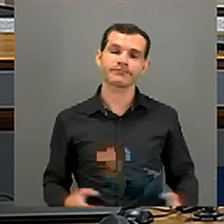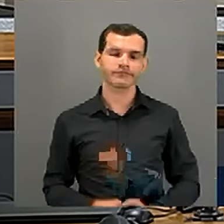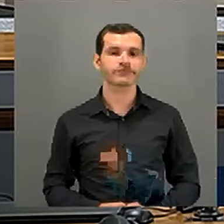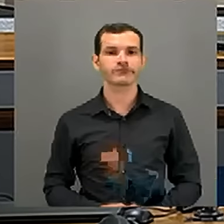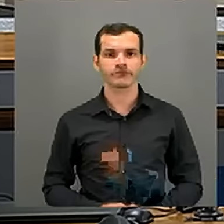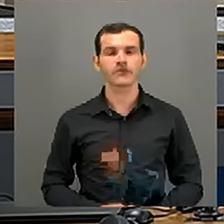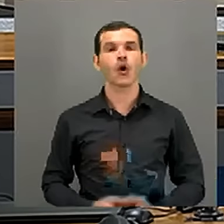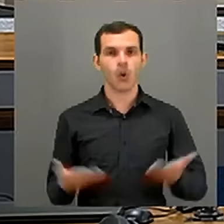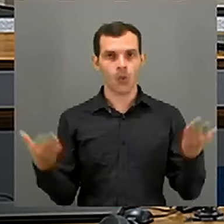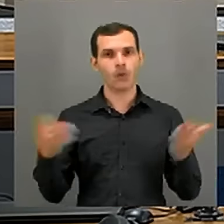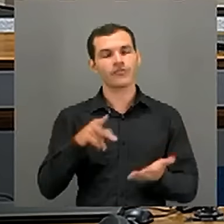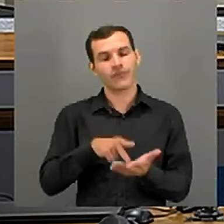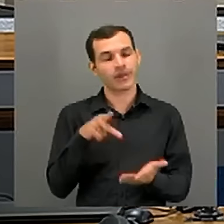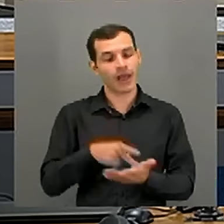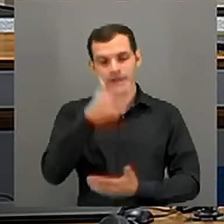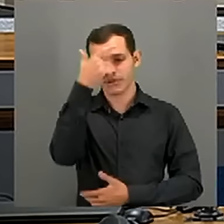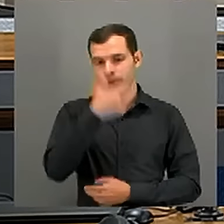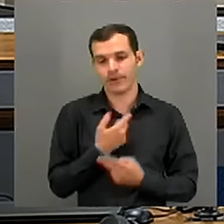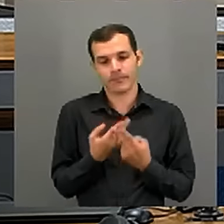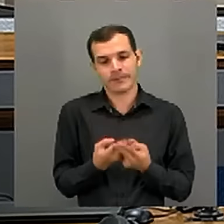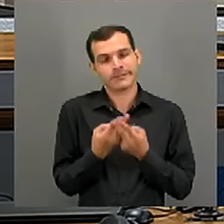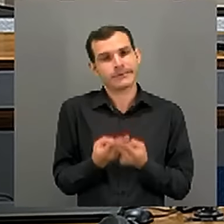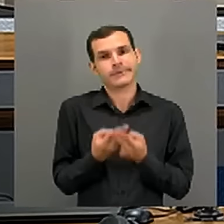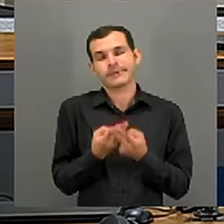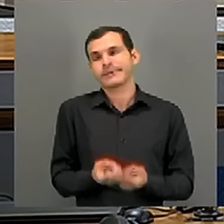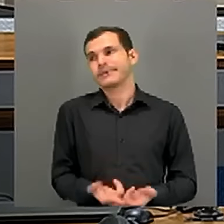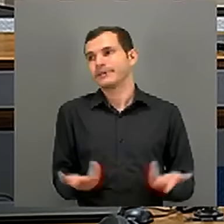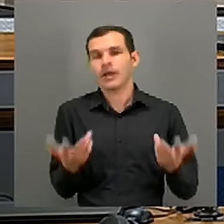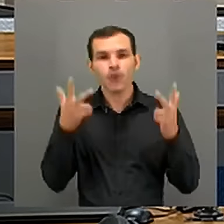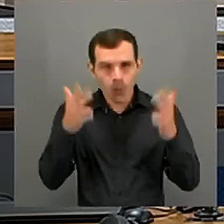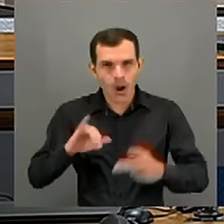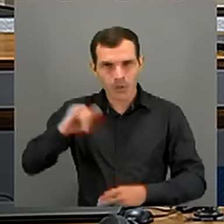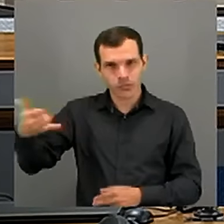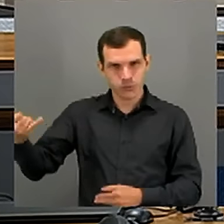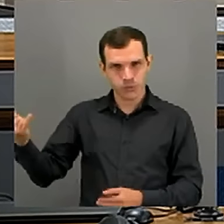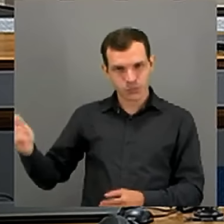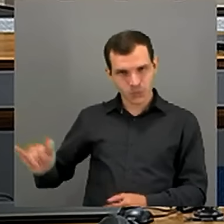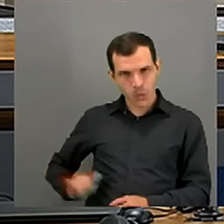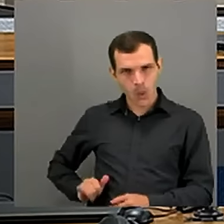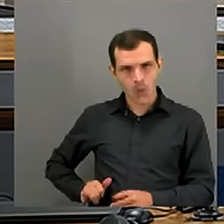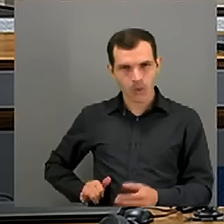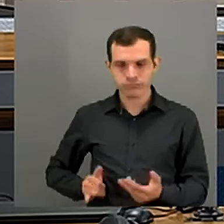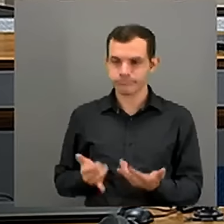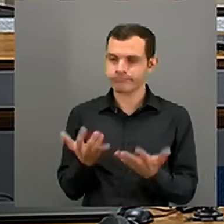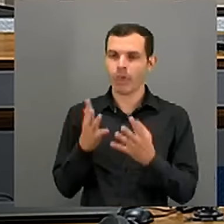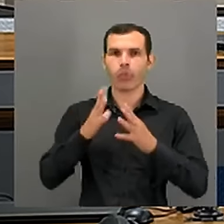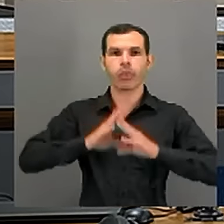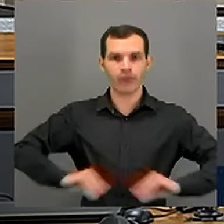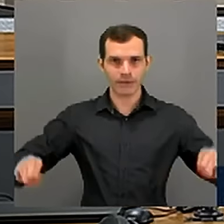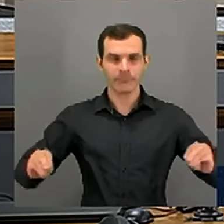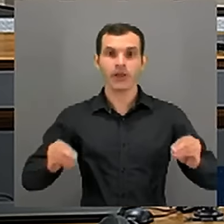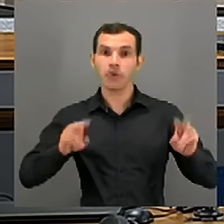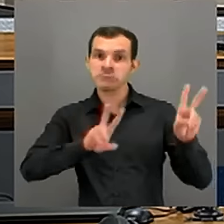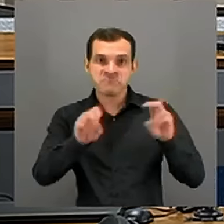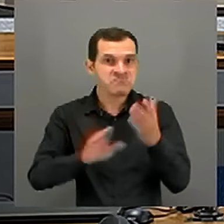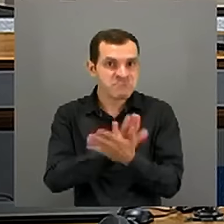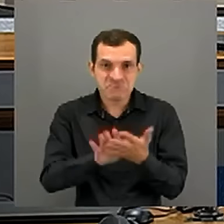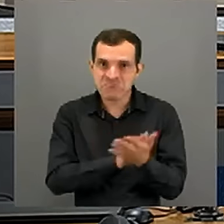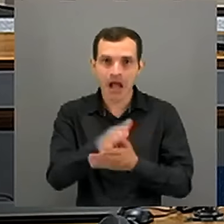Hoje, realmente, a paciência minha, que era de Jó, da Bíblia, ela foi para o espaço. E não havendo nada mais a